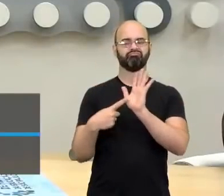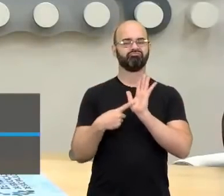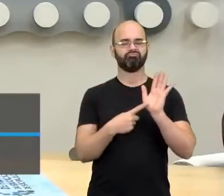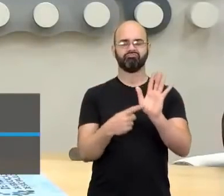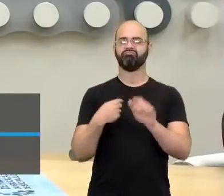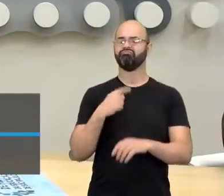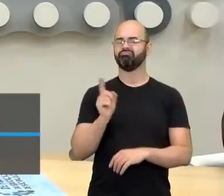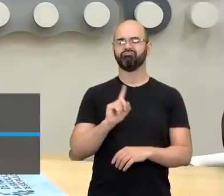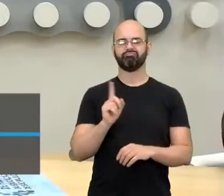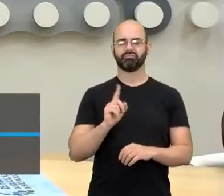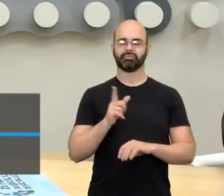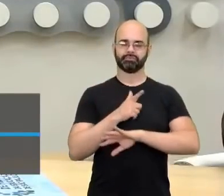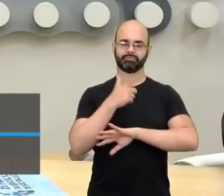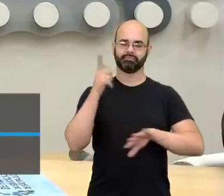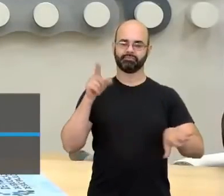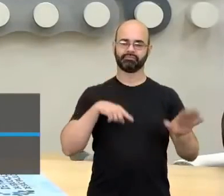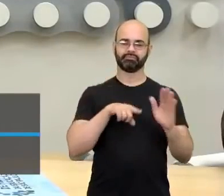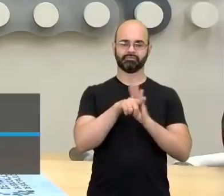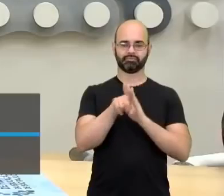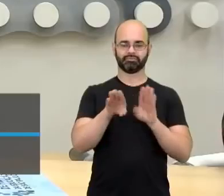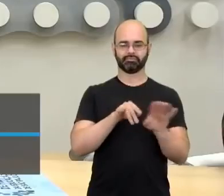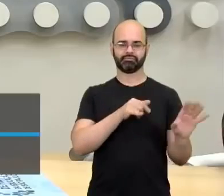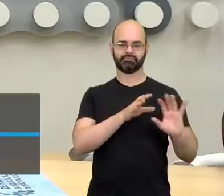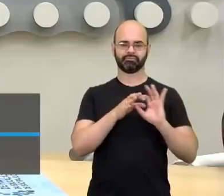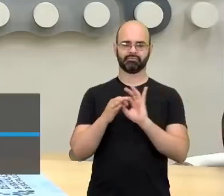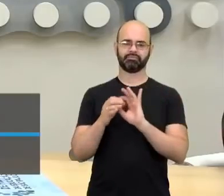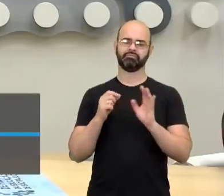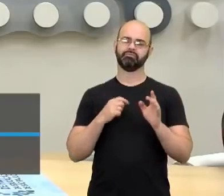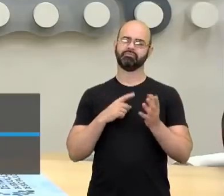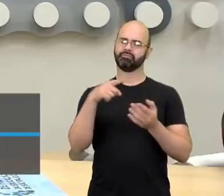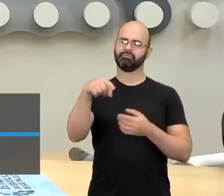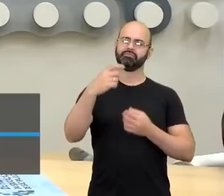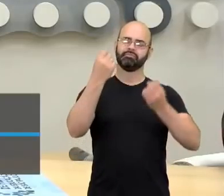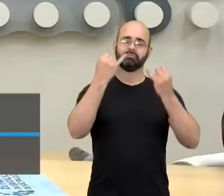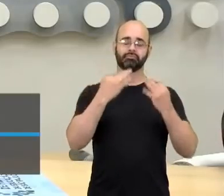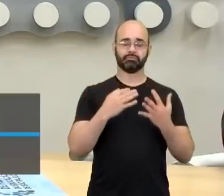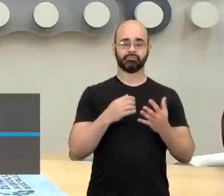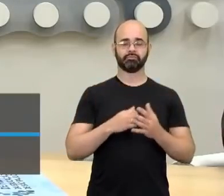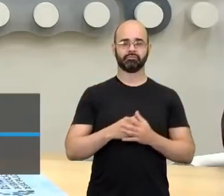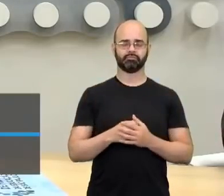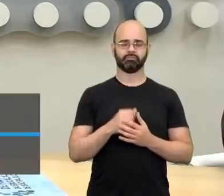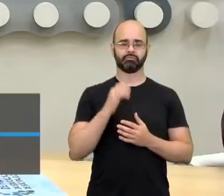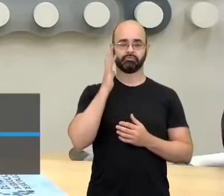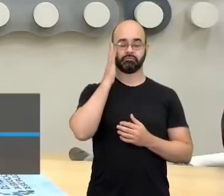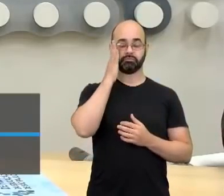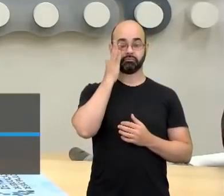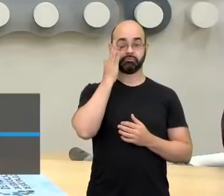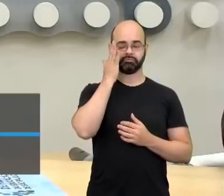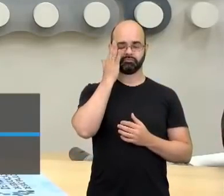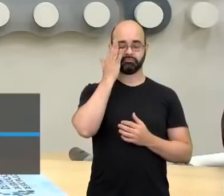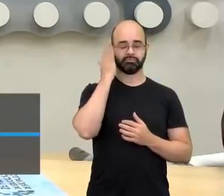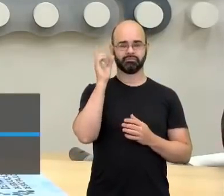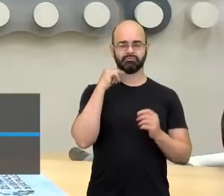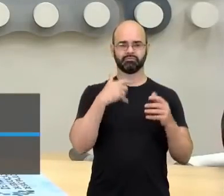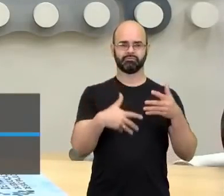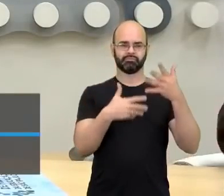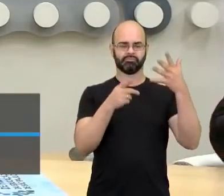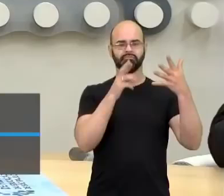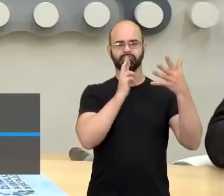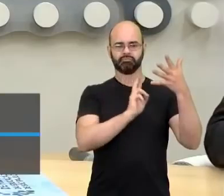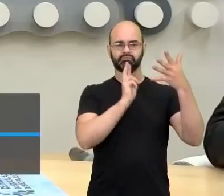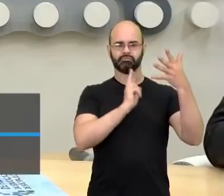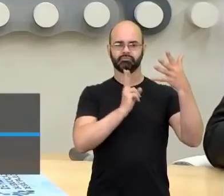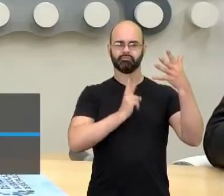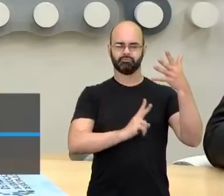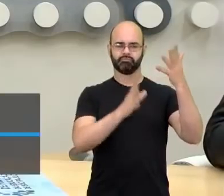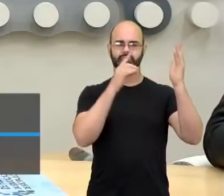pergunta aí, ela está dentro do contexto dessa mesma. É só para vocês falarem aí, verificarem. E eu estou percebendo aqui que estão subindo ainda muitas respostas, é